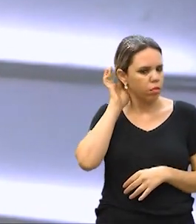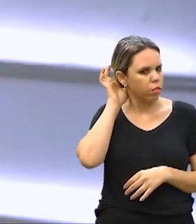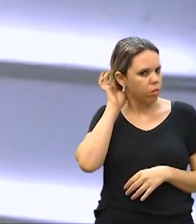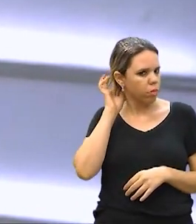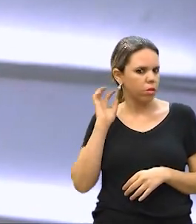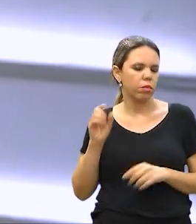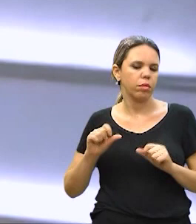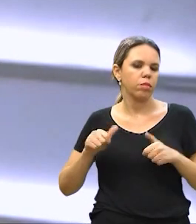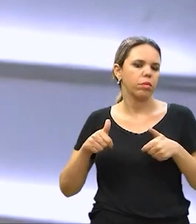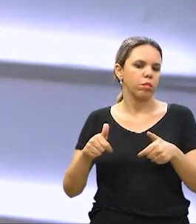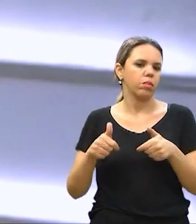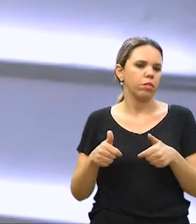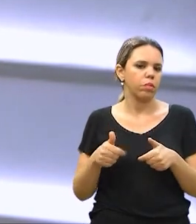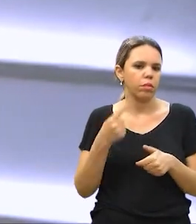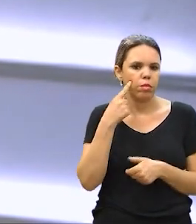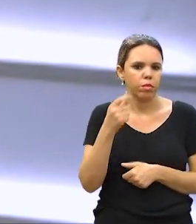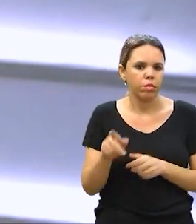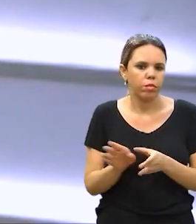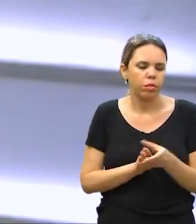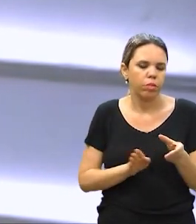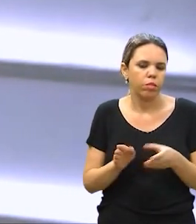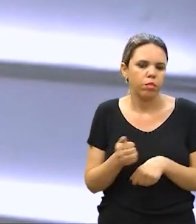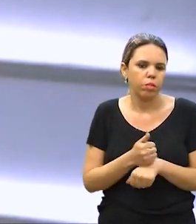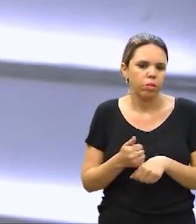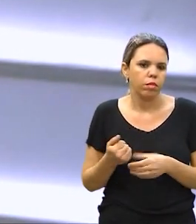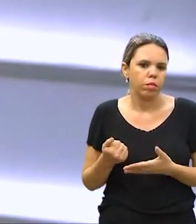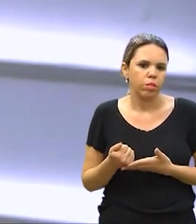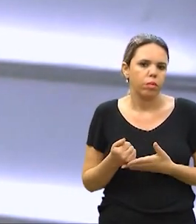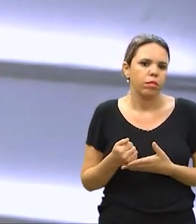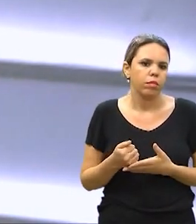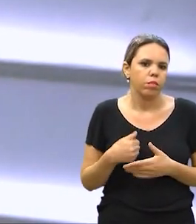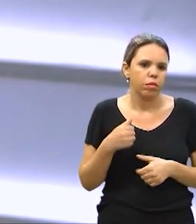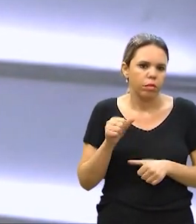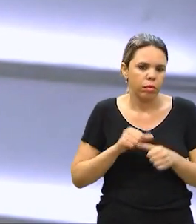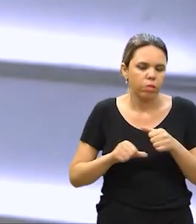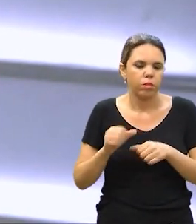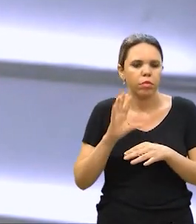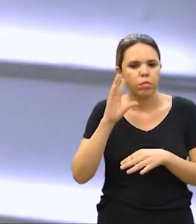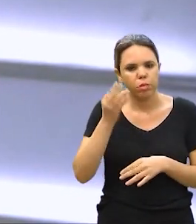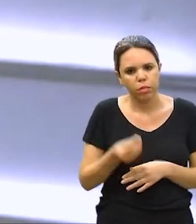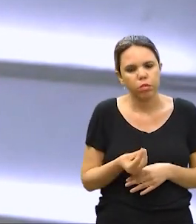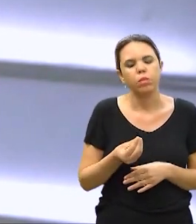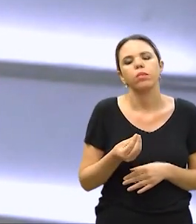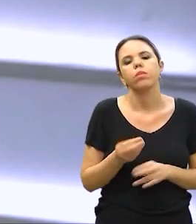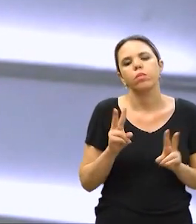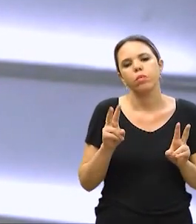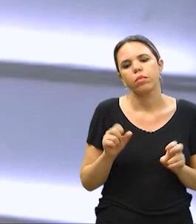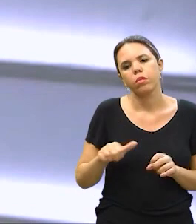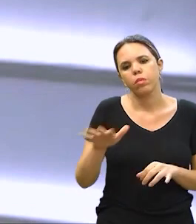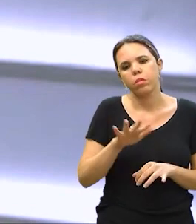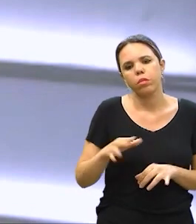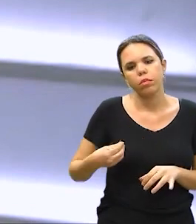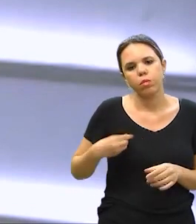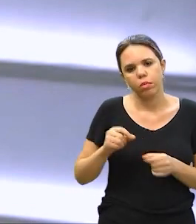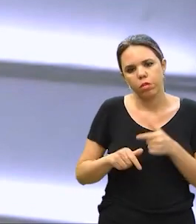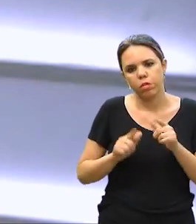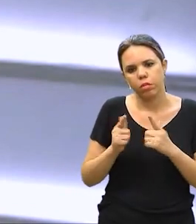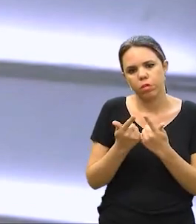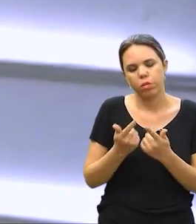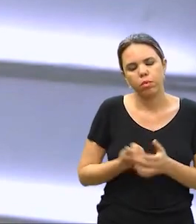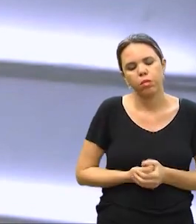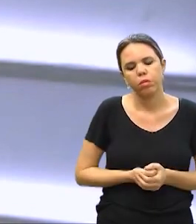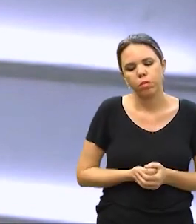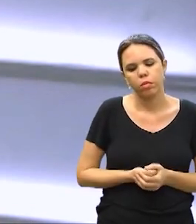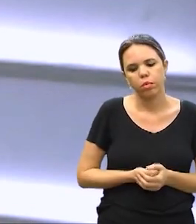todo esse esforço e o interesse dos conselheiros em estar também se renovando e entendendo um pouco mais sobre a área em que eles estão fazendo essa gestão,